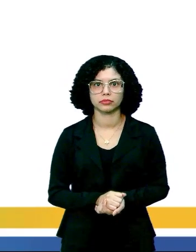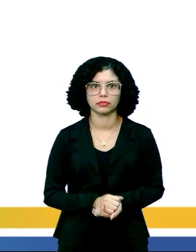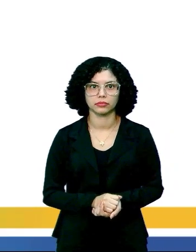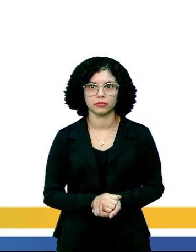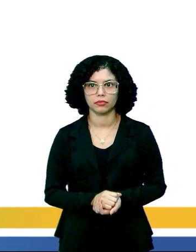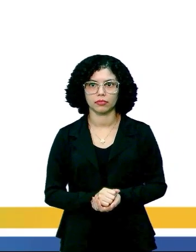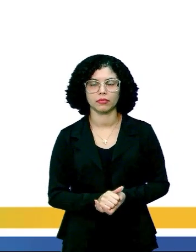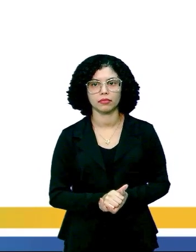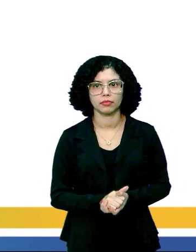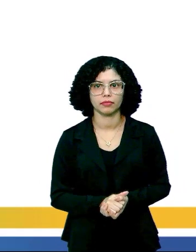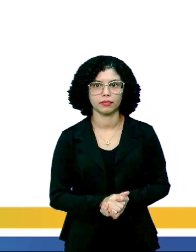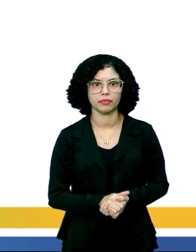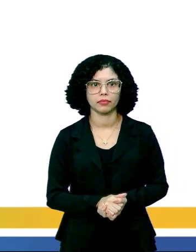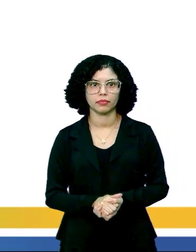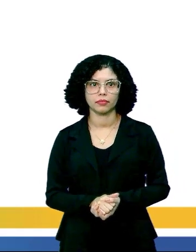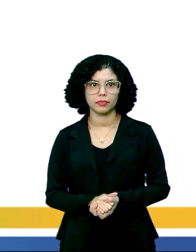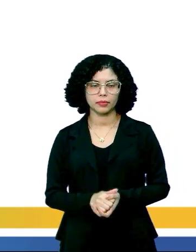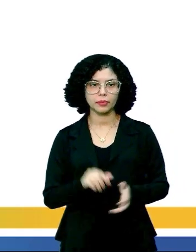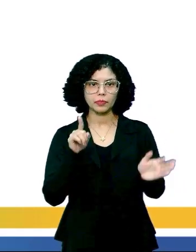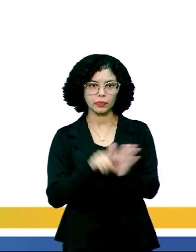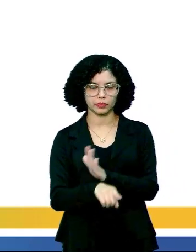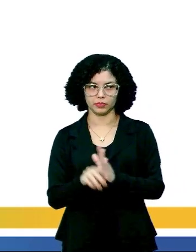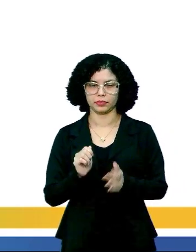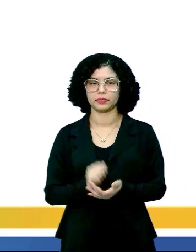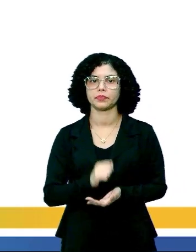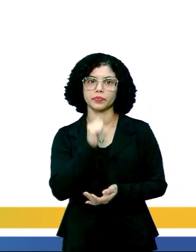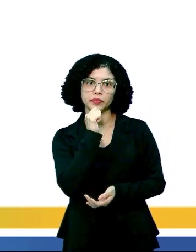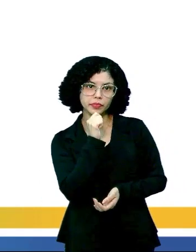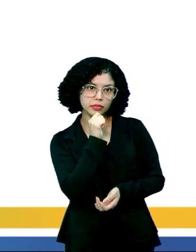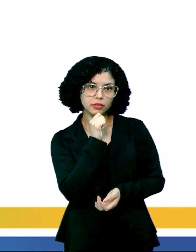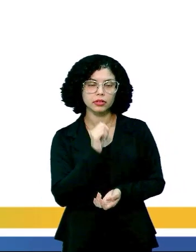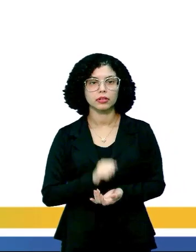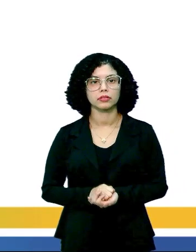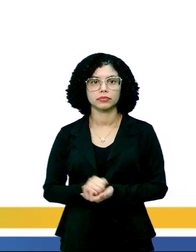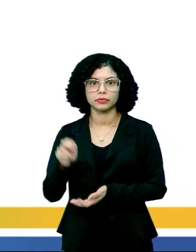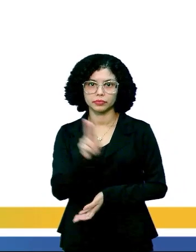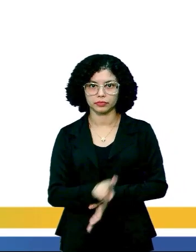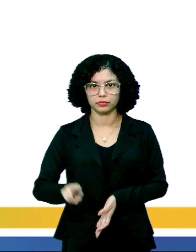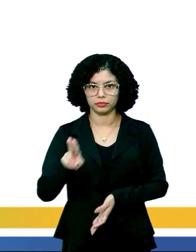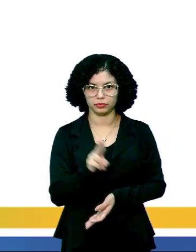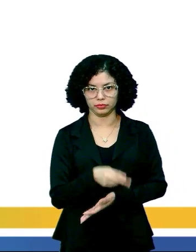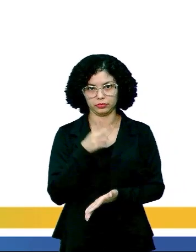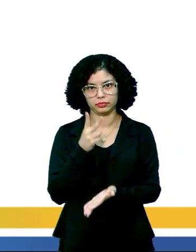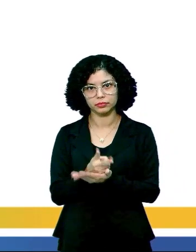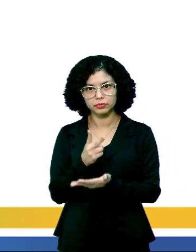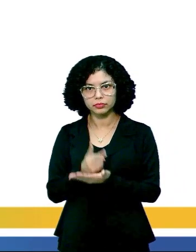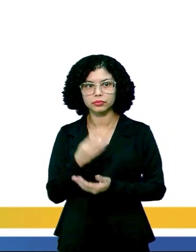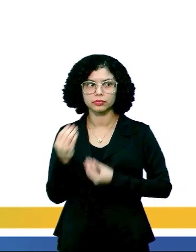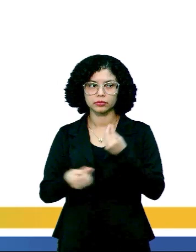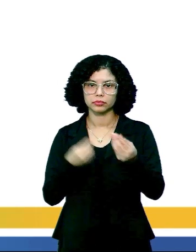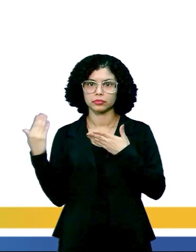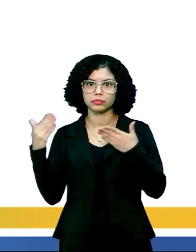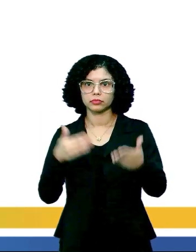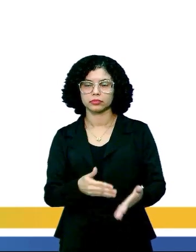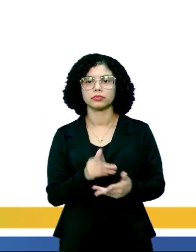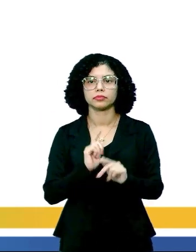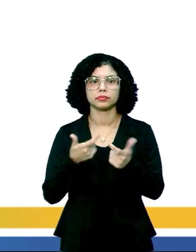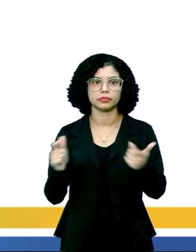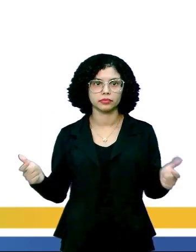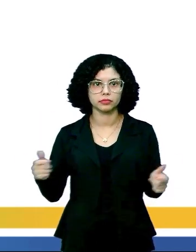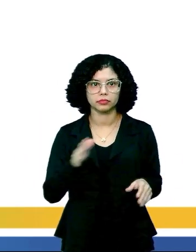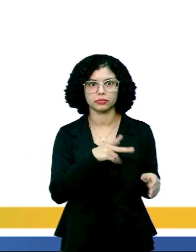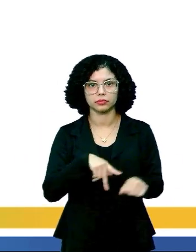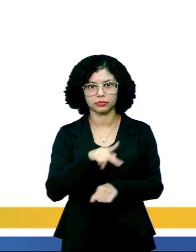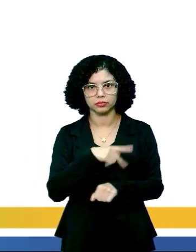às alternativas da nossa questão. Apesar de serem utilizados com o mesmo objetivo em